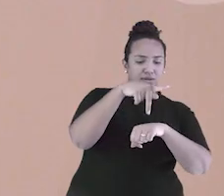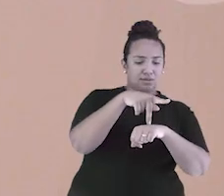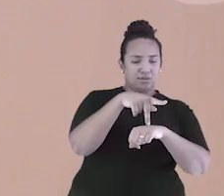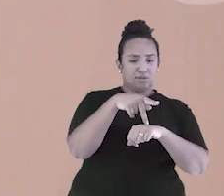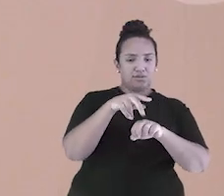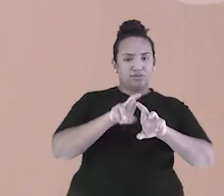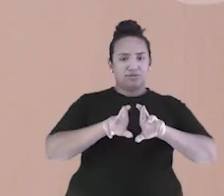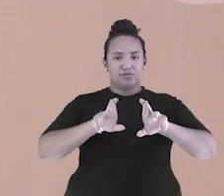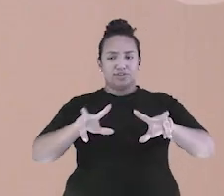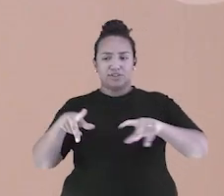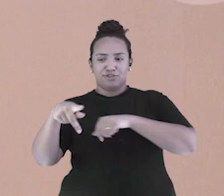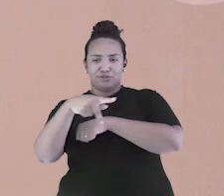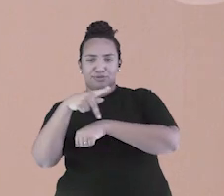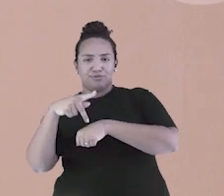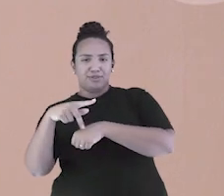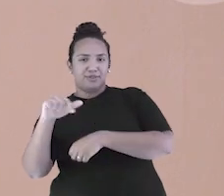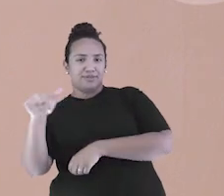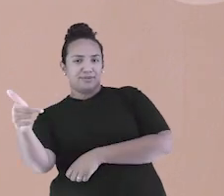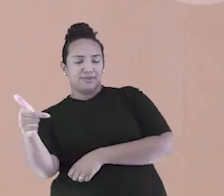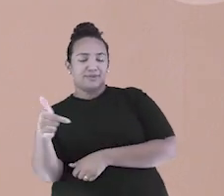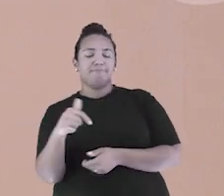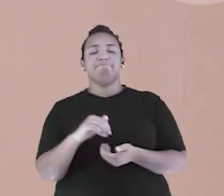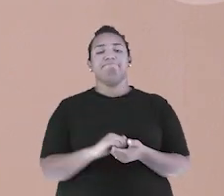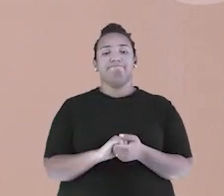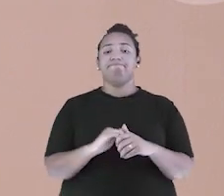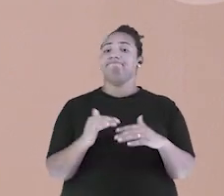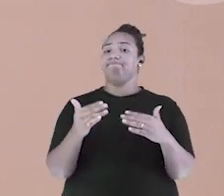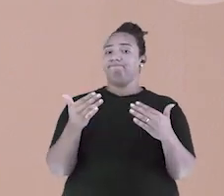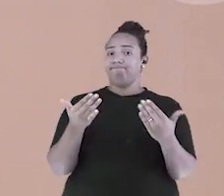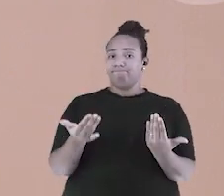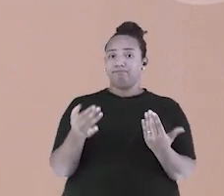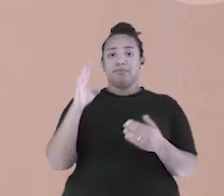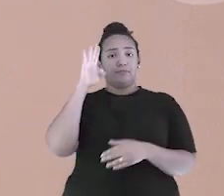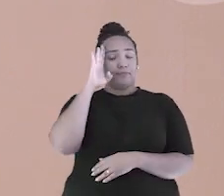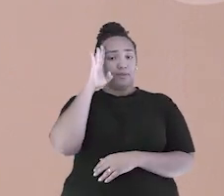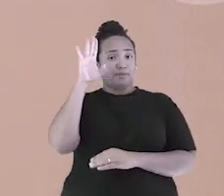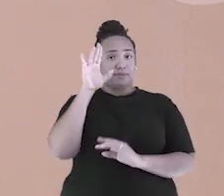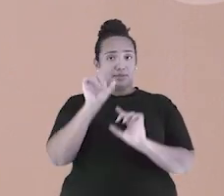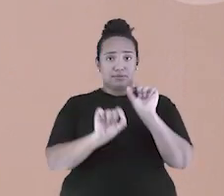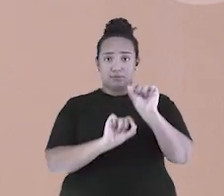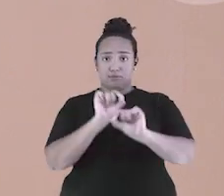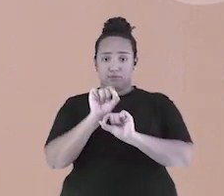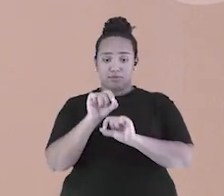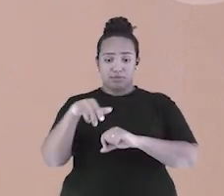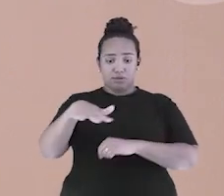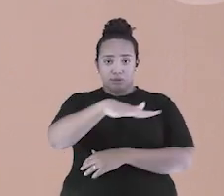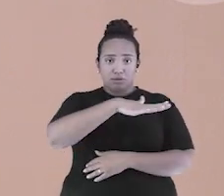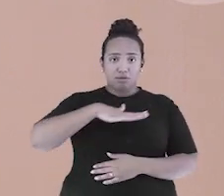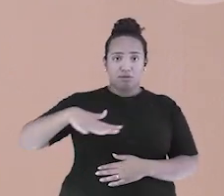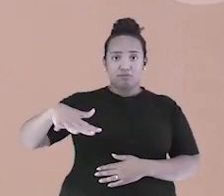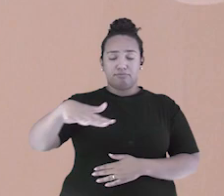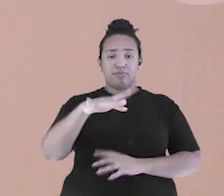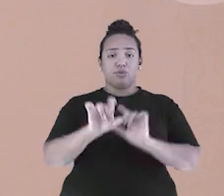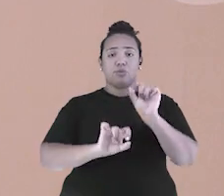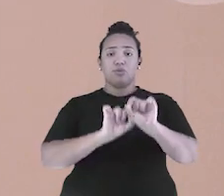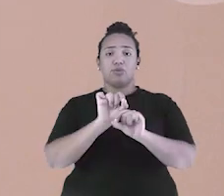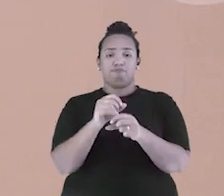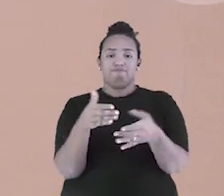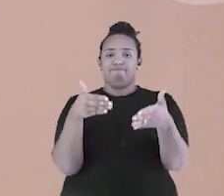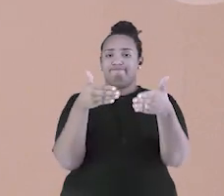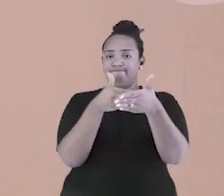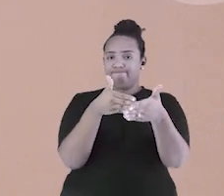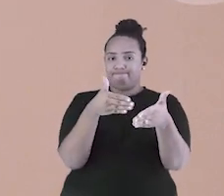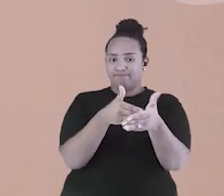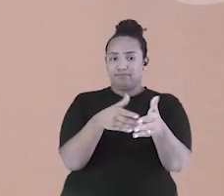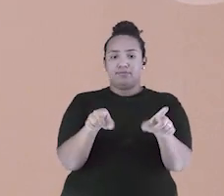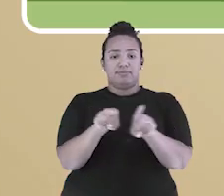outro? Podemos dizer que o principal fator que diferencia e delimita os espaços mundiais são suas fronteiras